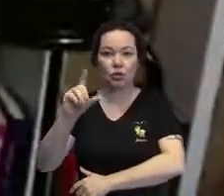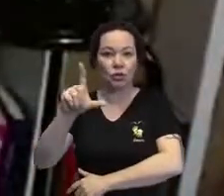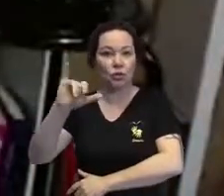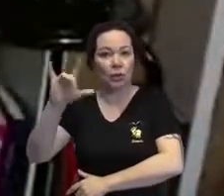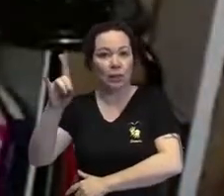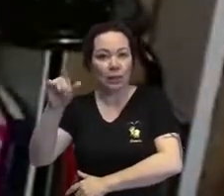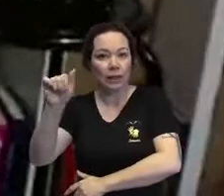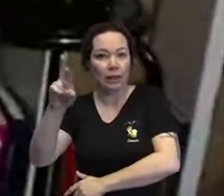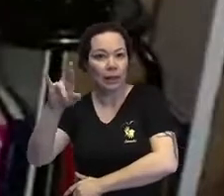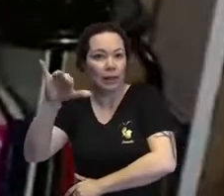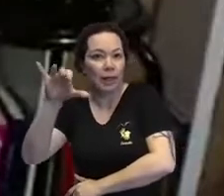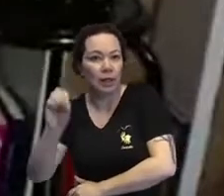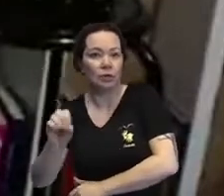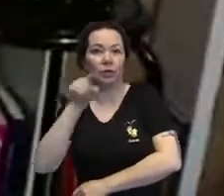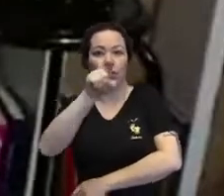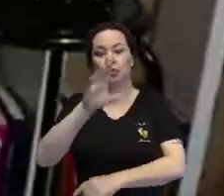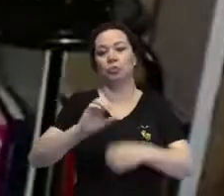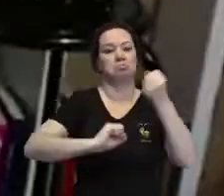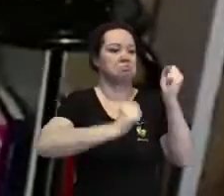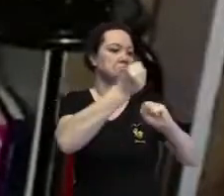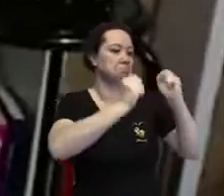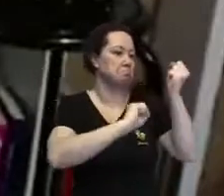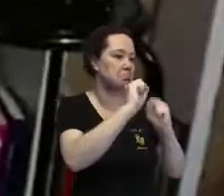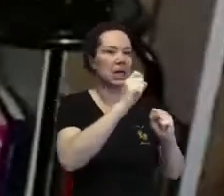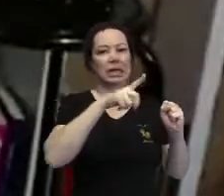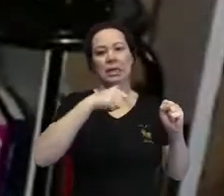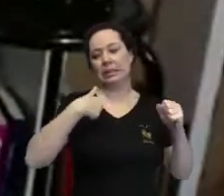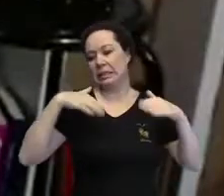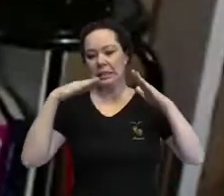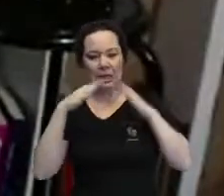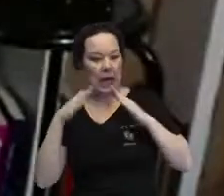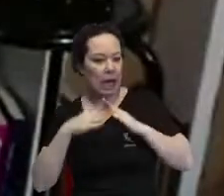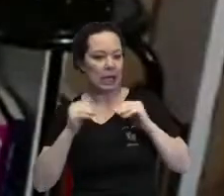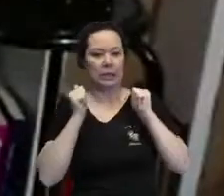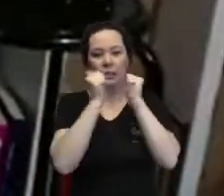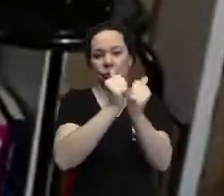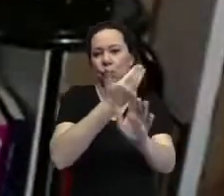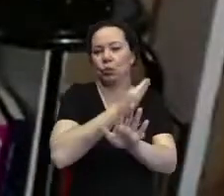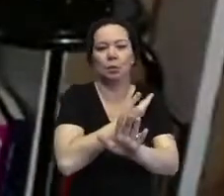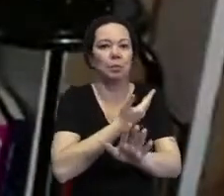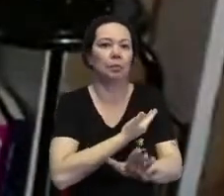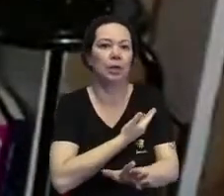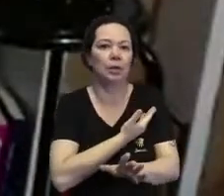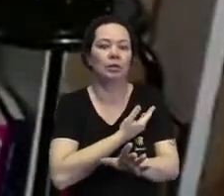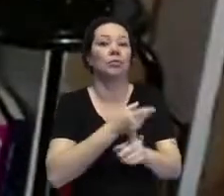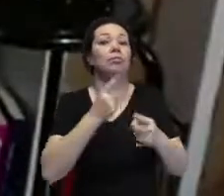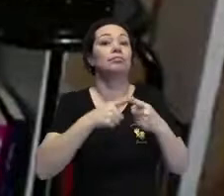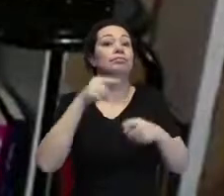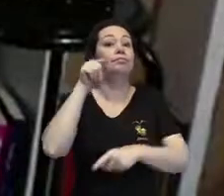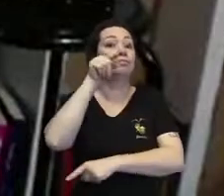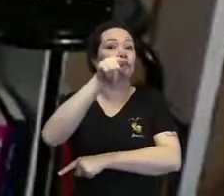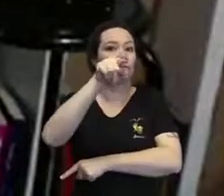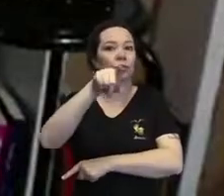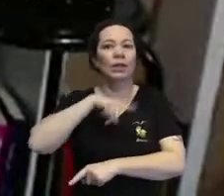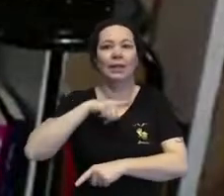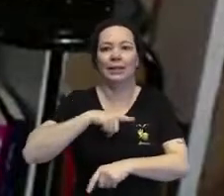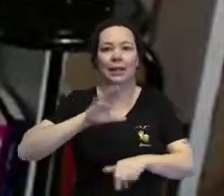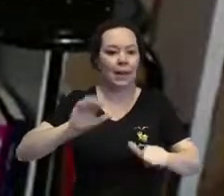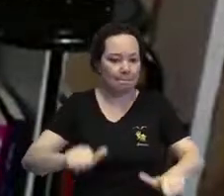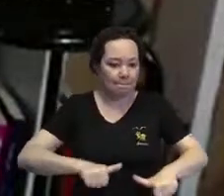seu ambiente doméstico, seja na sua relação com amigos, é para que você tenha mais